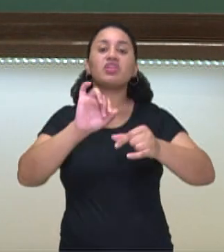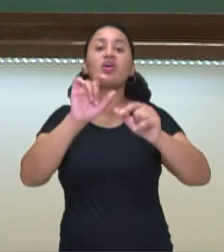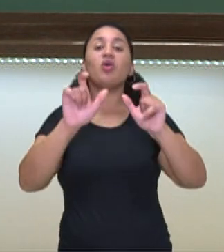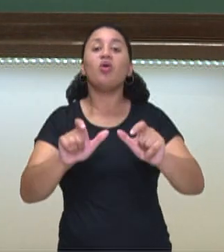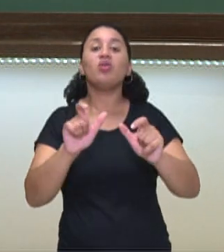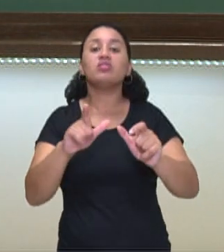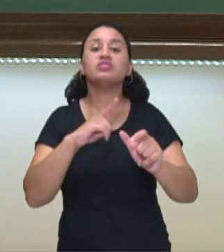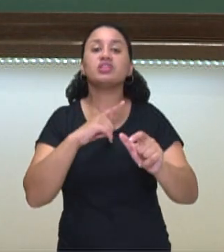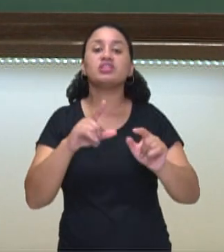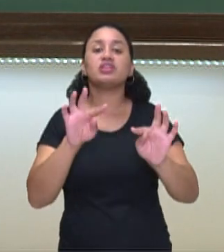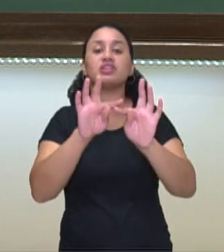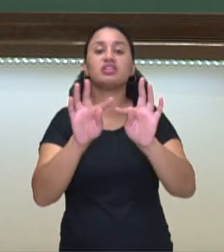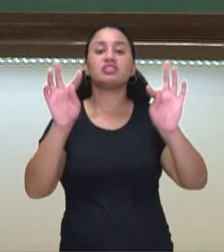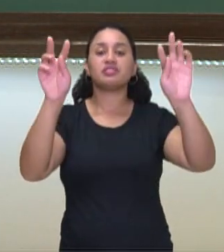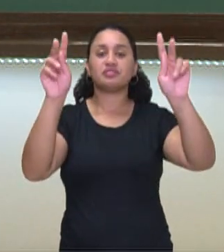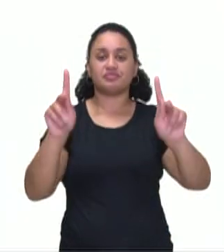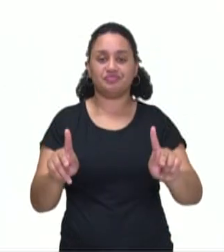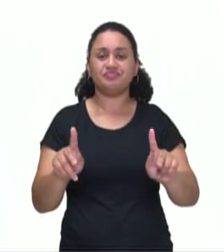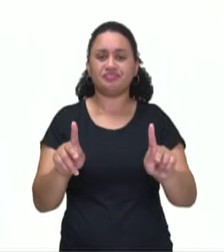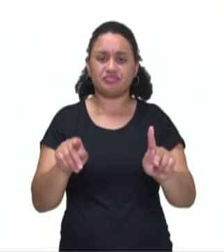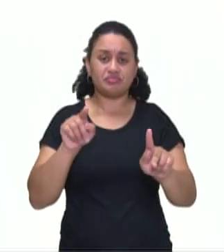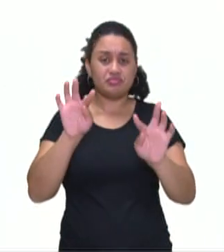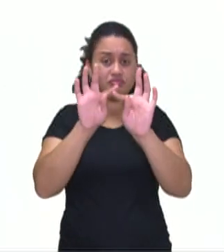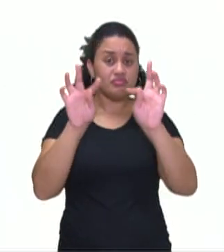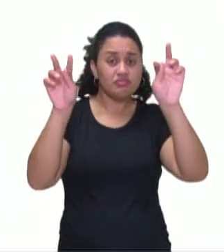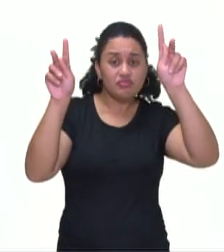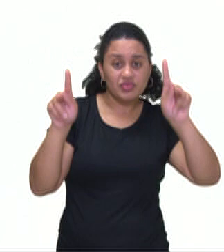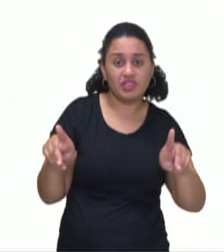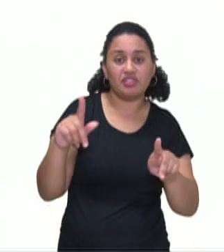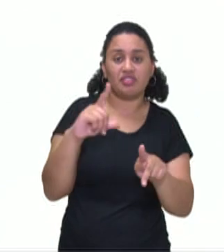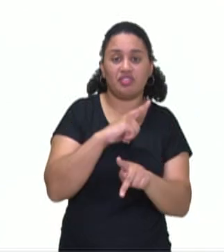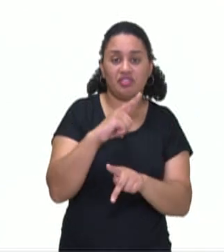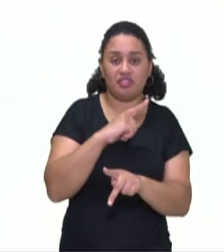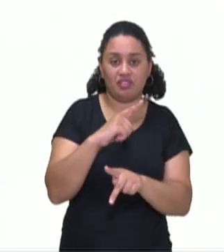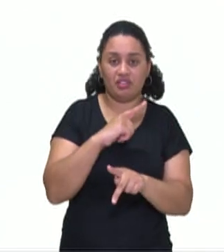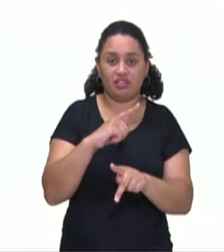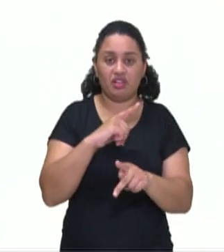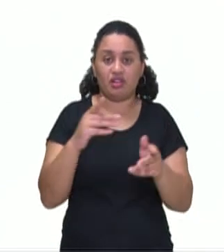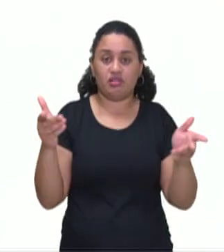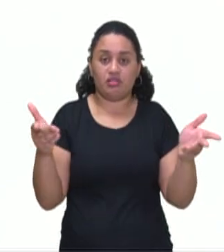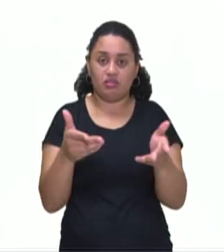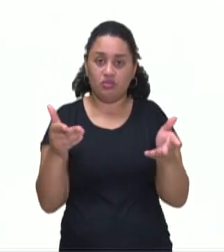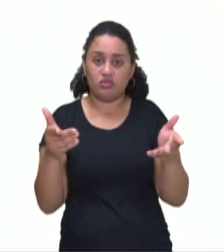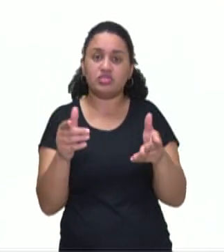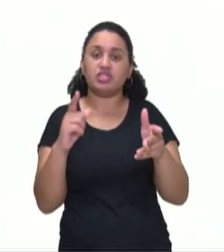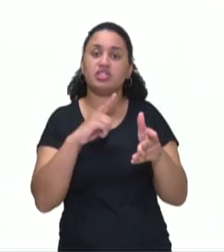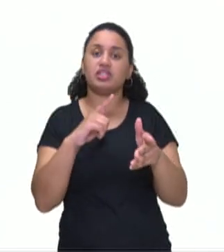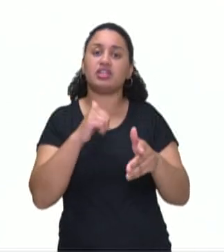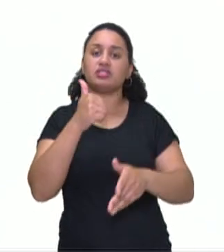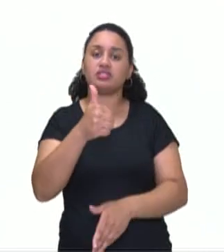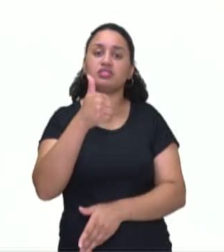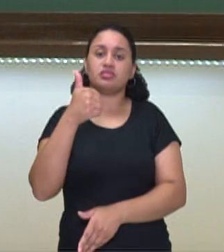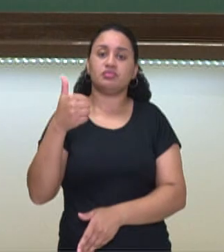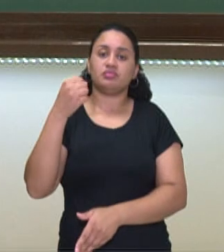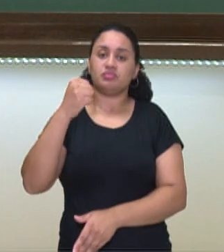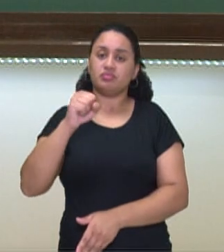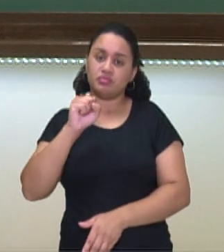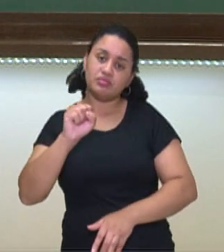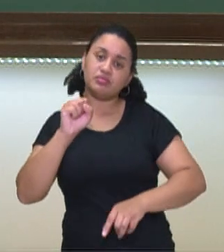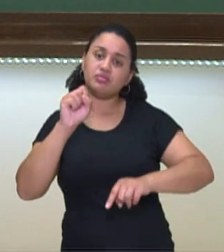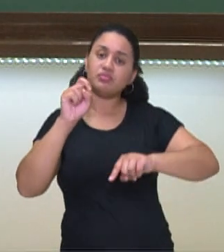tabela periódica. Na tabela periódica, nós temos a tabela atual, 118 elementos que